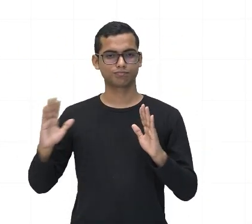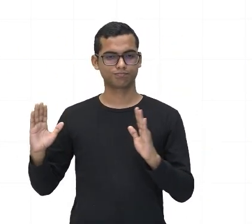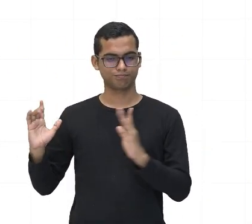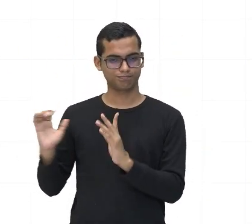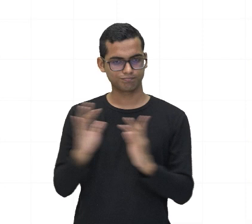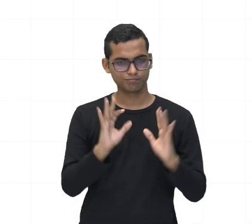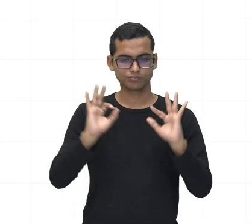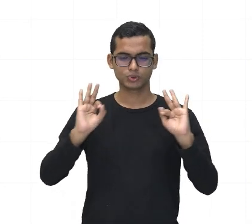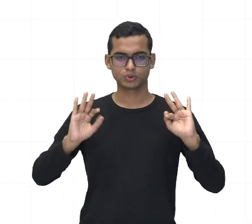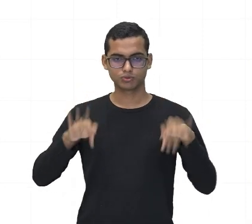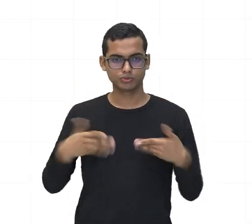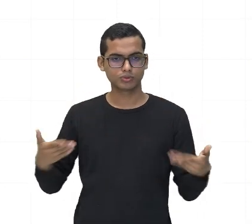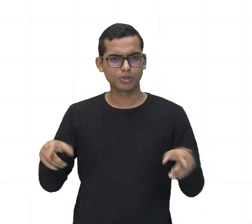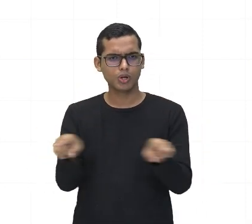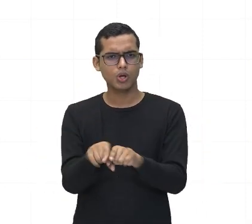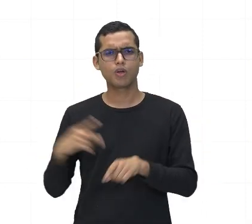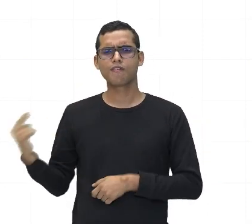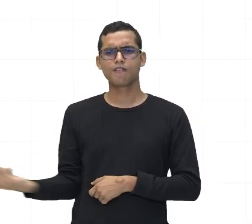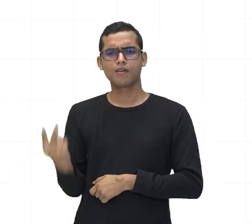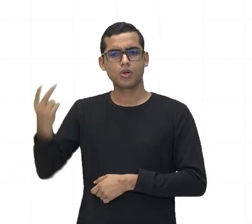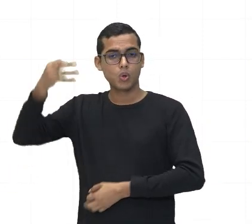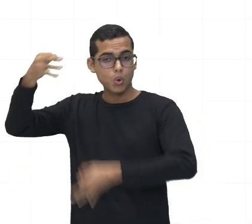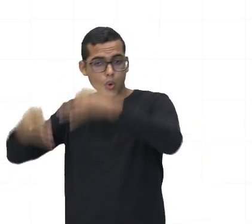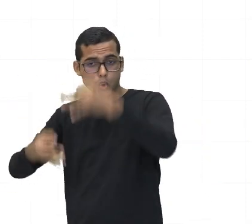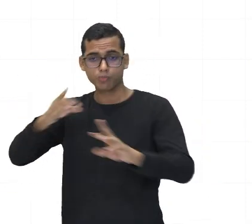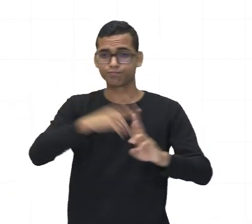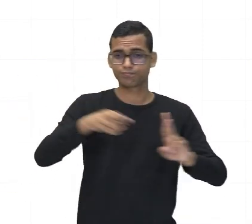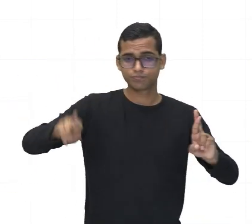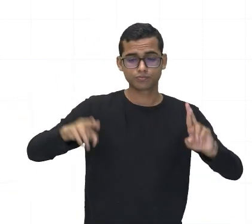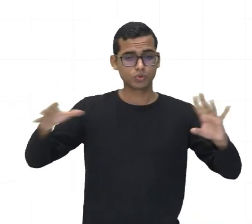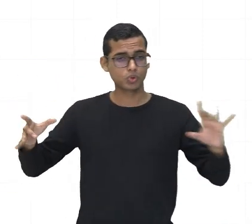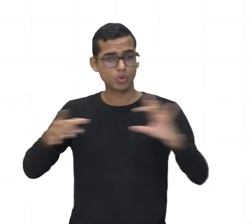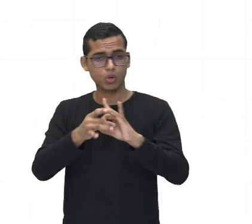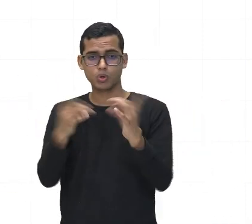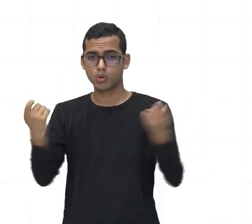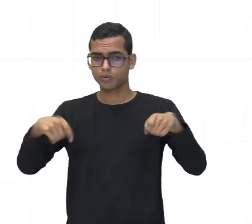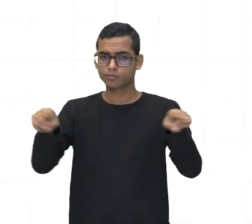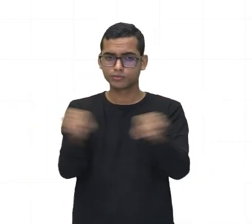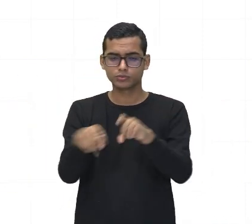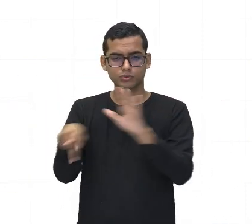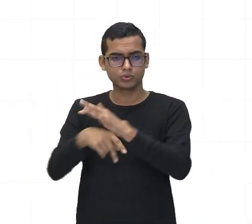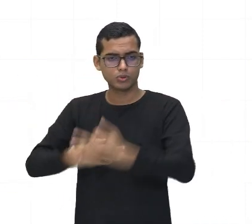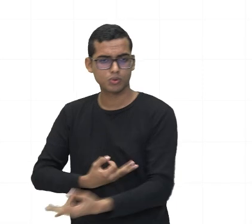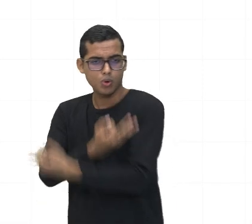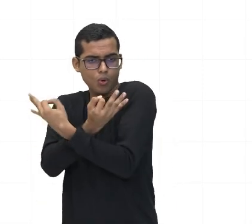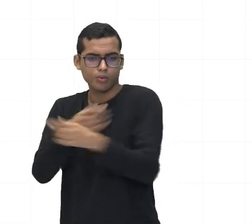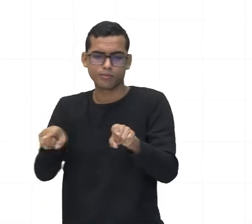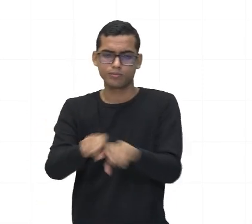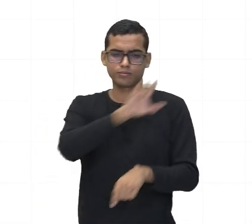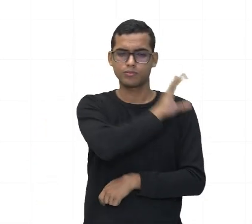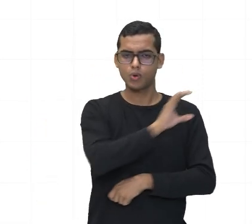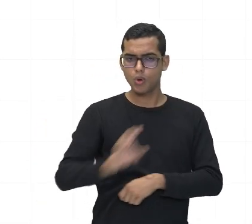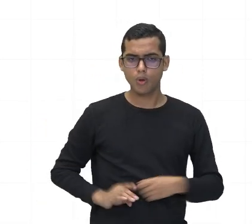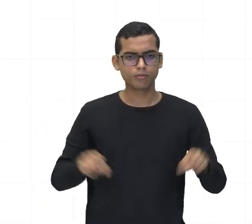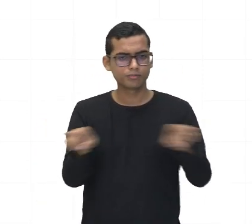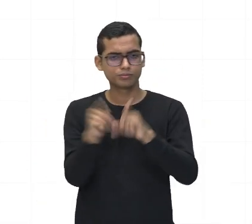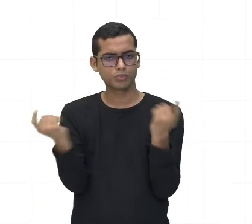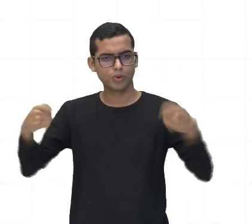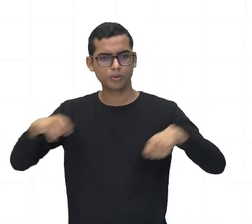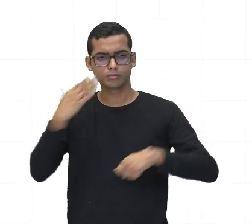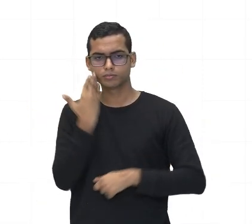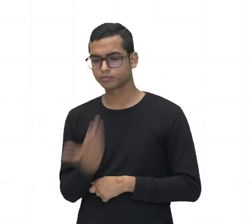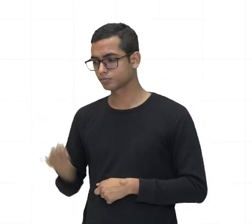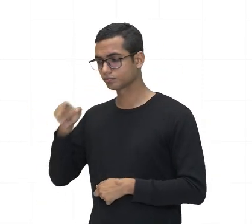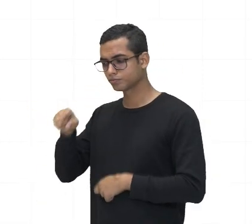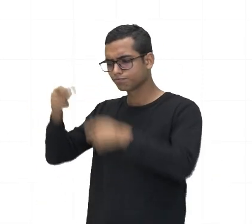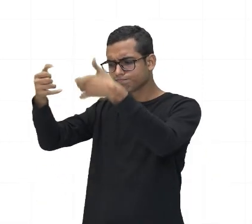da justiça e da religião podem também ser conectados também no budismo e no cristianismo. Como no budismo, que